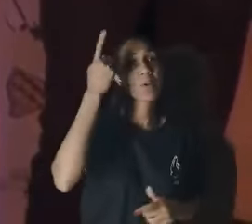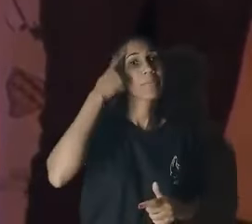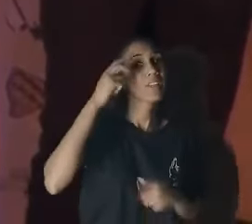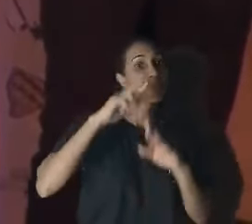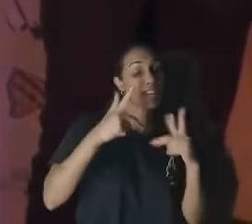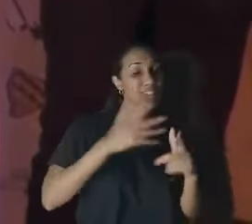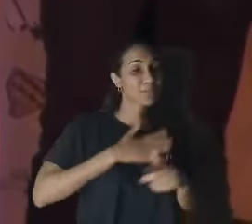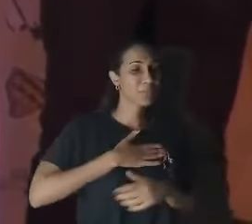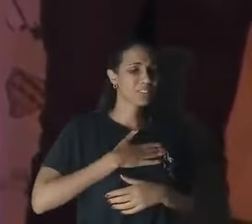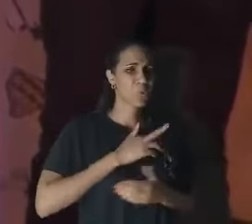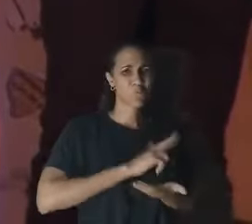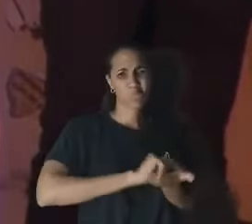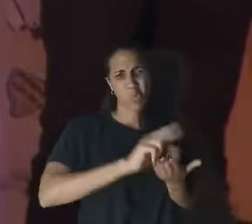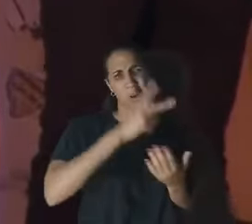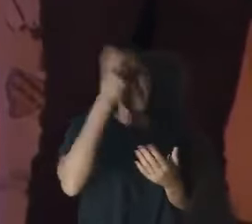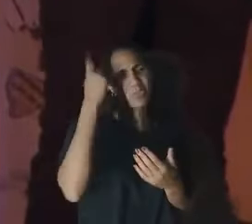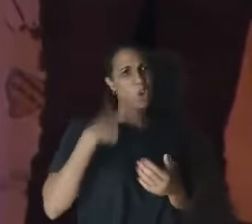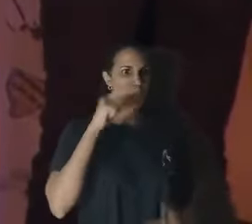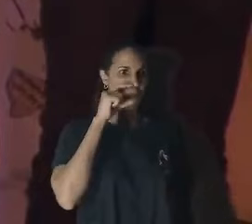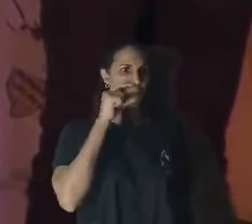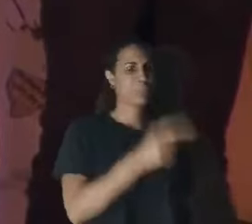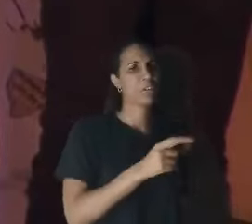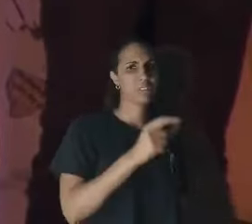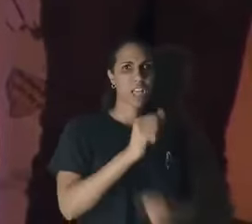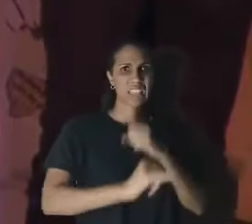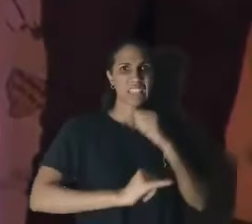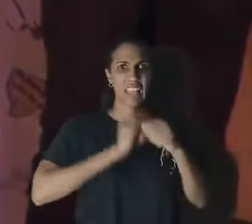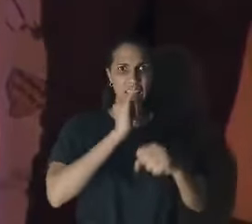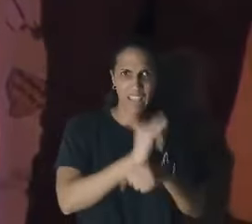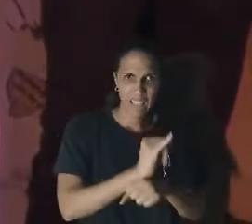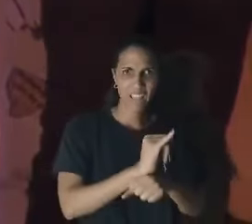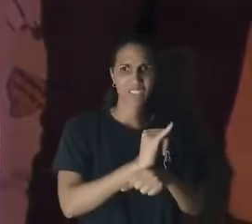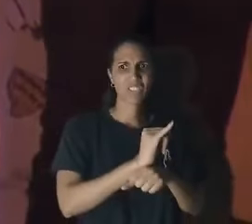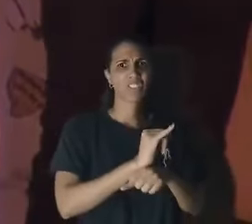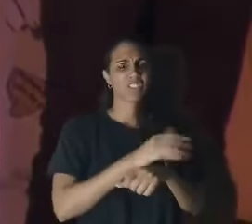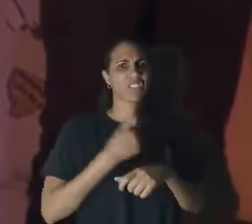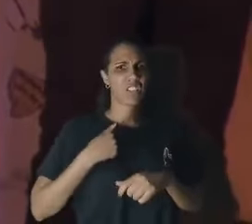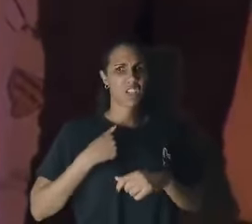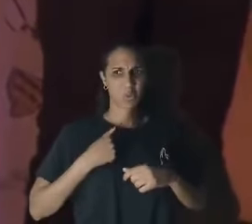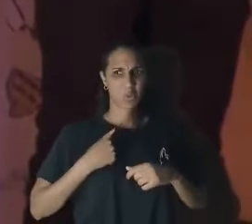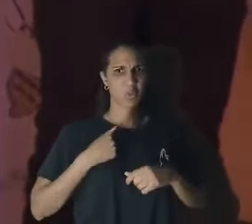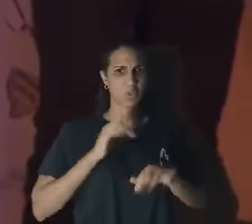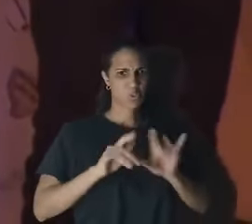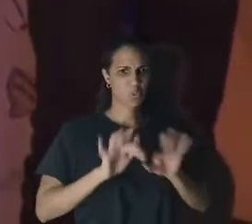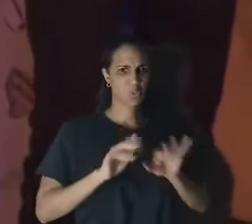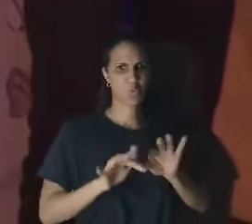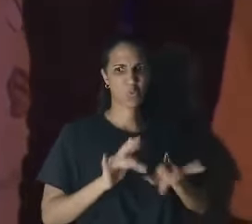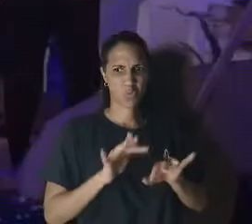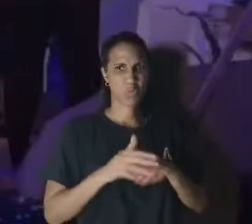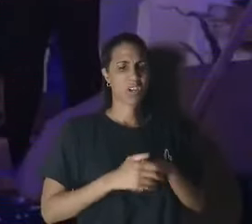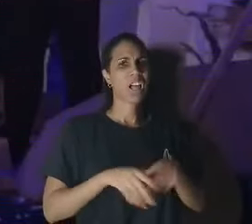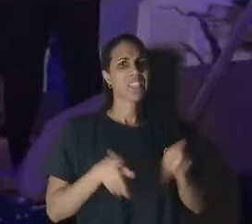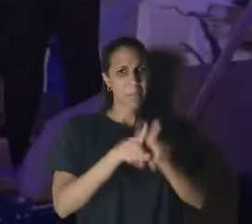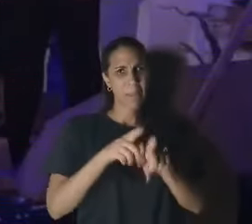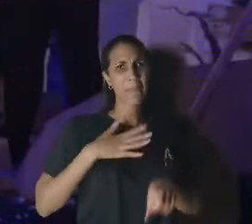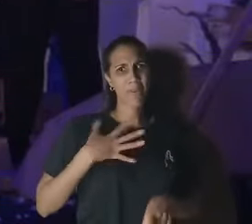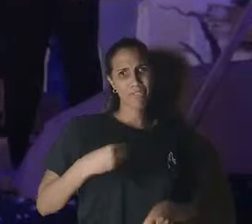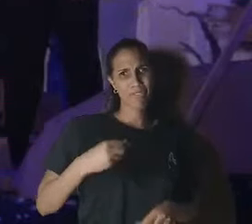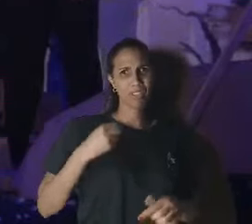Quantas pessoas eu ofendi na internet, nas mídias sociais, inclusive você, filho.